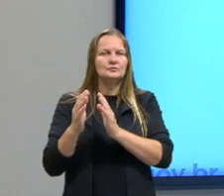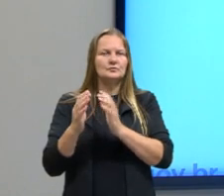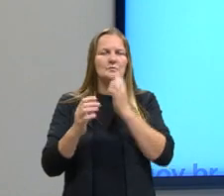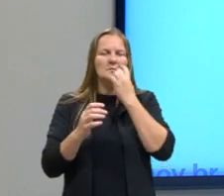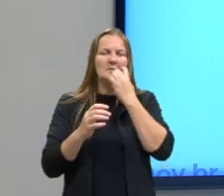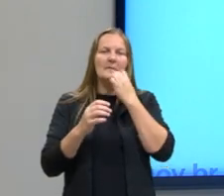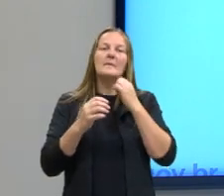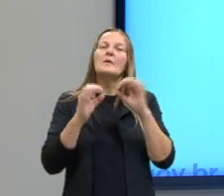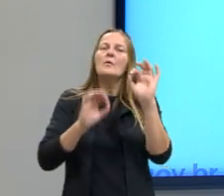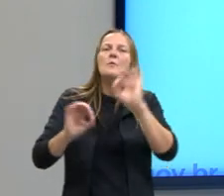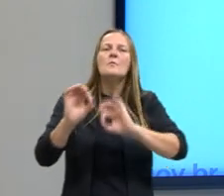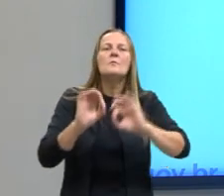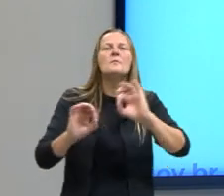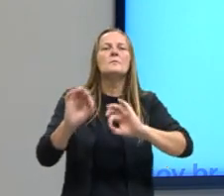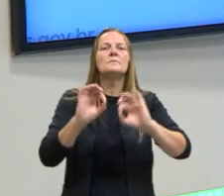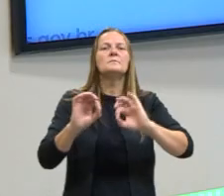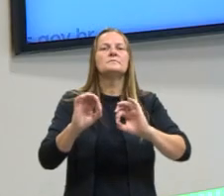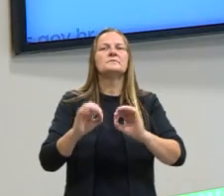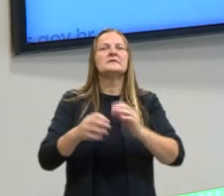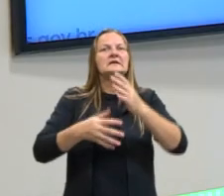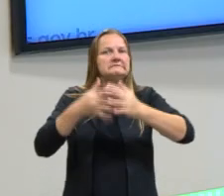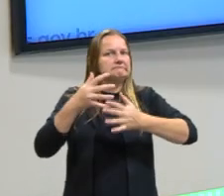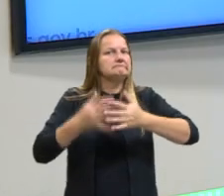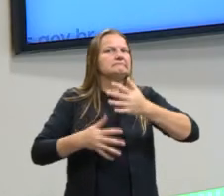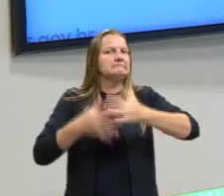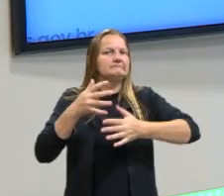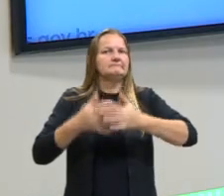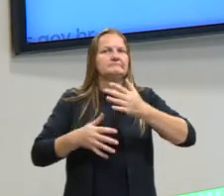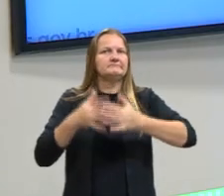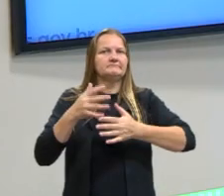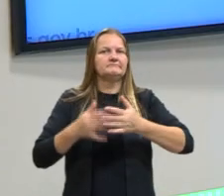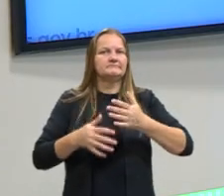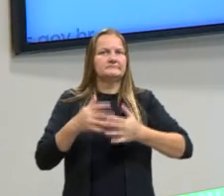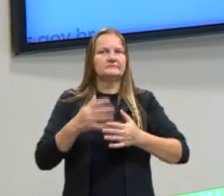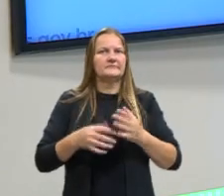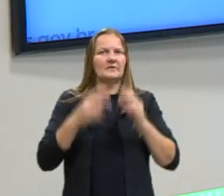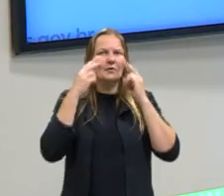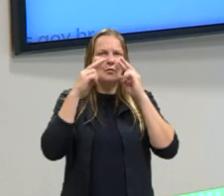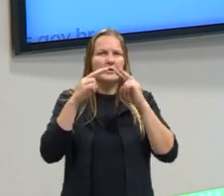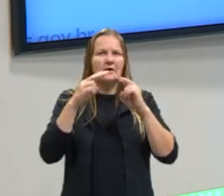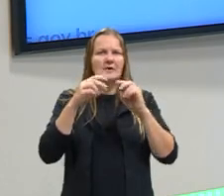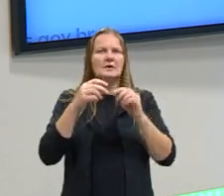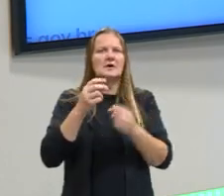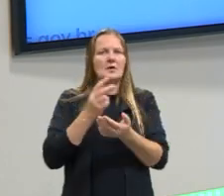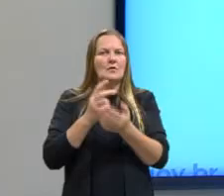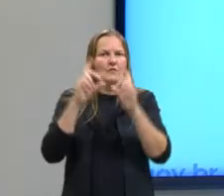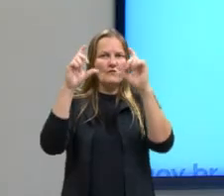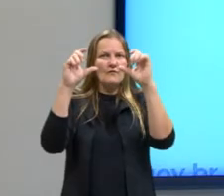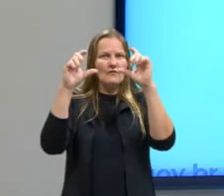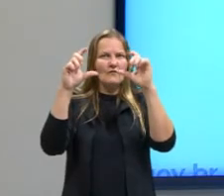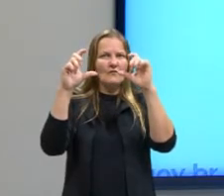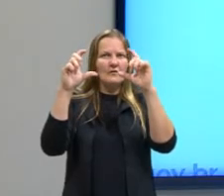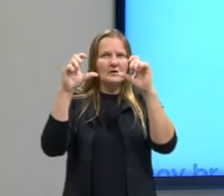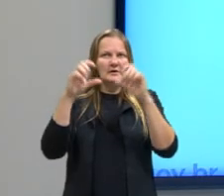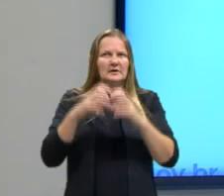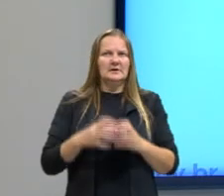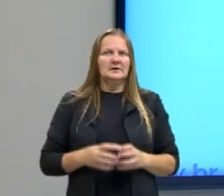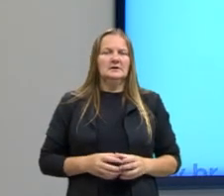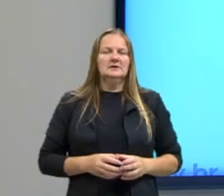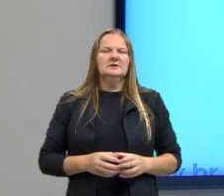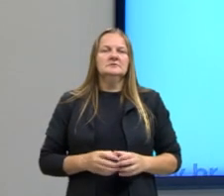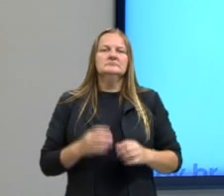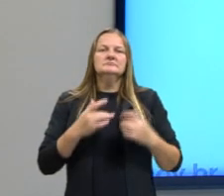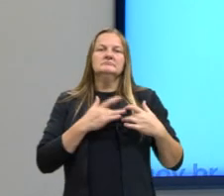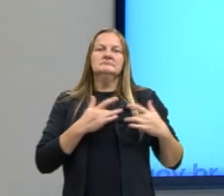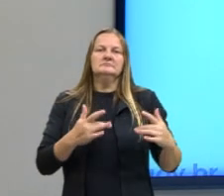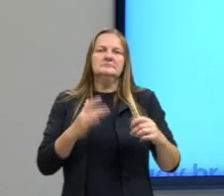orgânica ela é muito mais complexa que é que nós vamos ver agora aqui na sequência né Aqui está então a